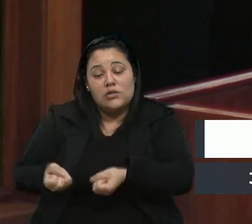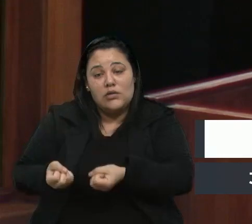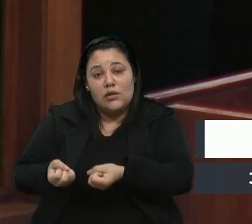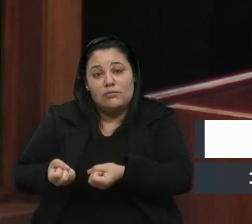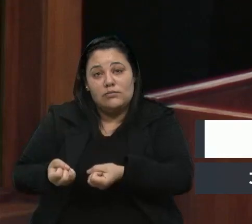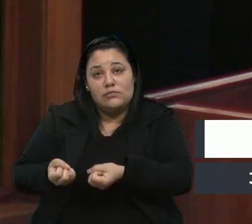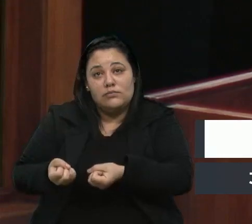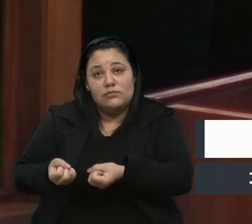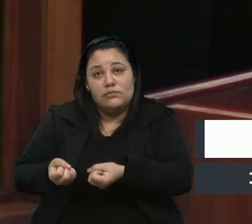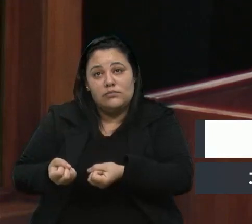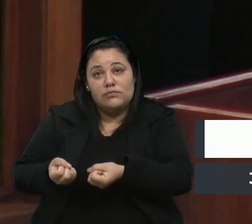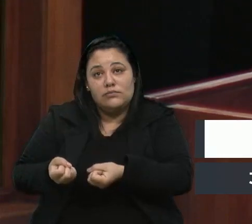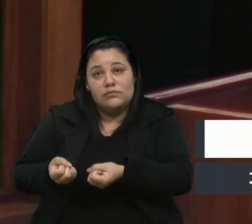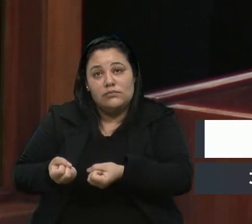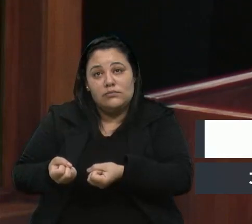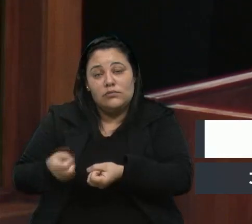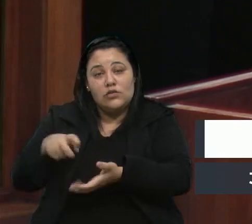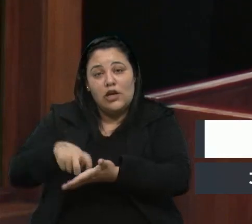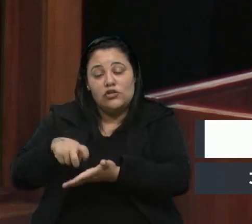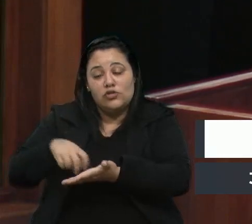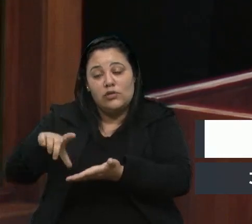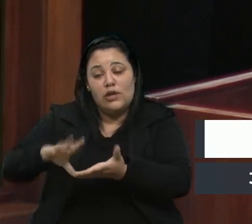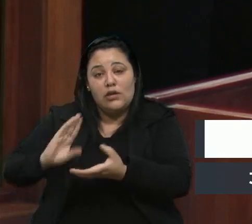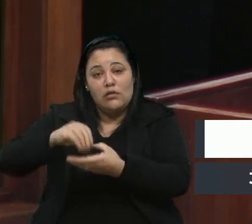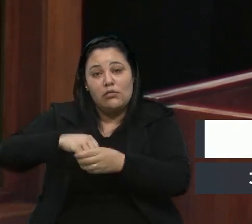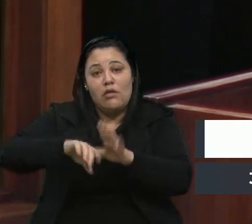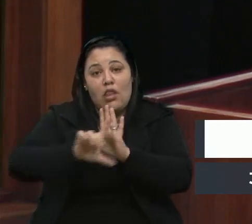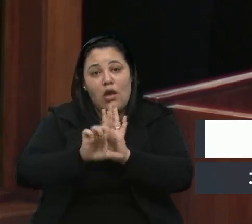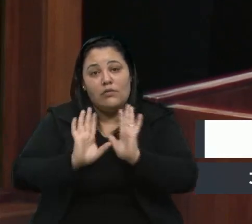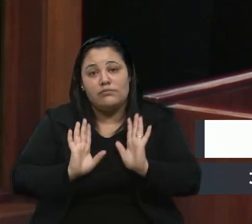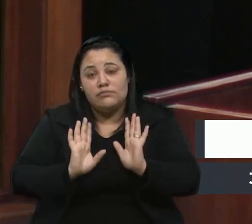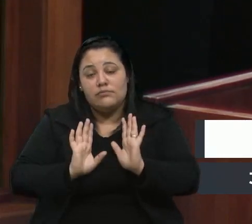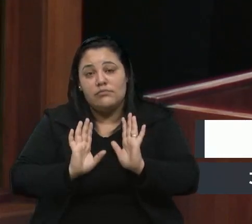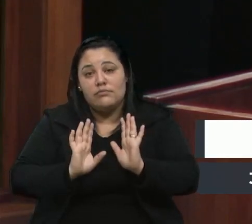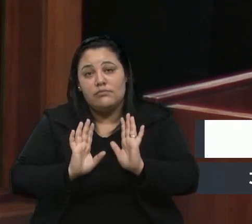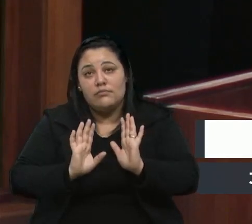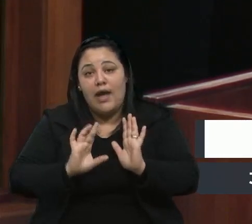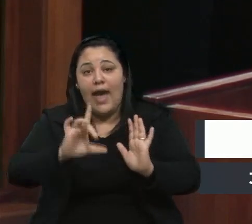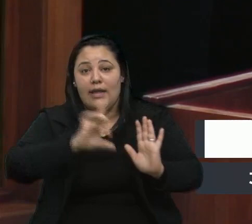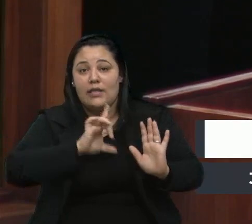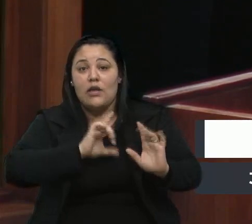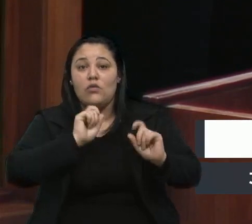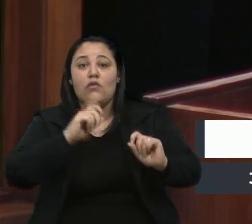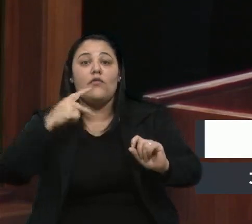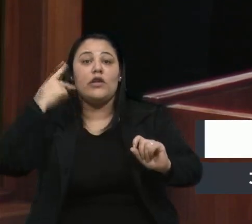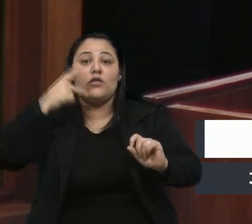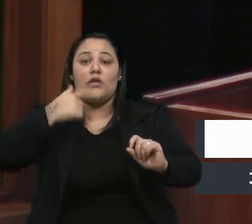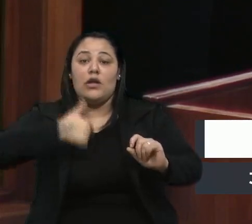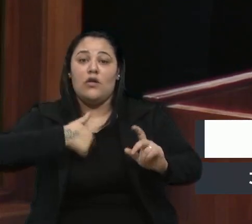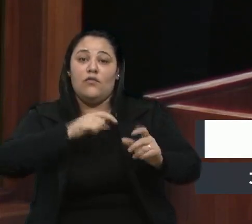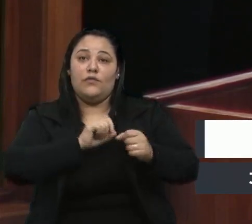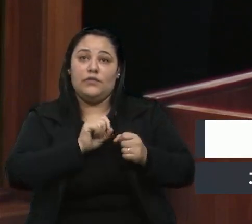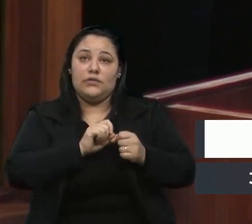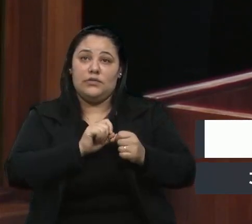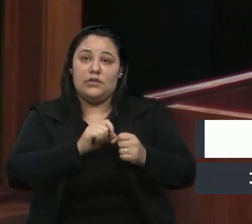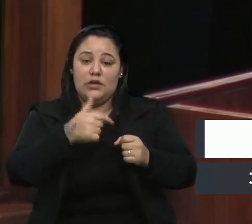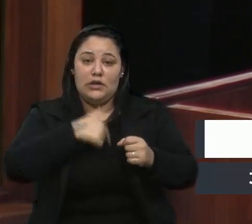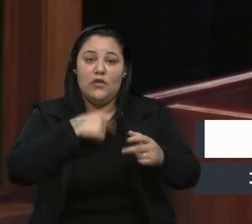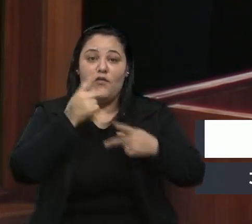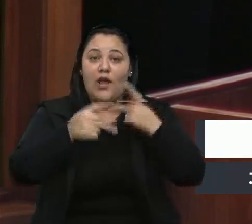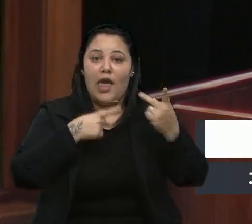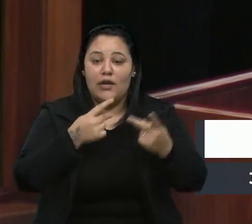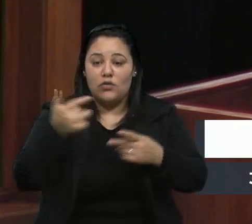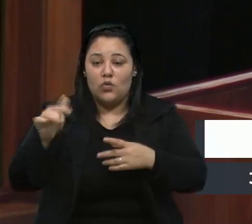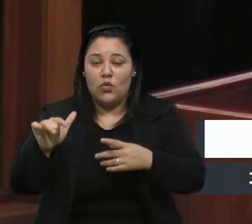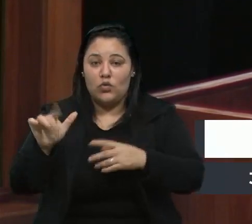prevê. E aí vem o que esse vereador fez e o que falou naquele dia da reunião